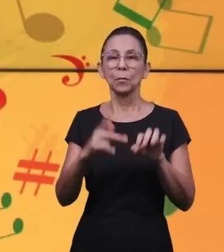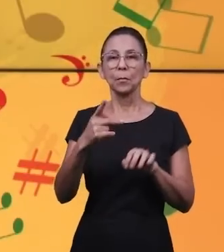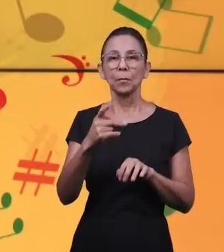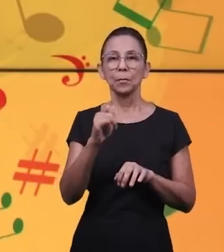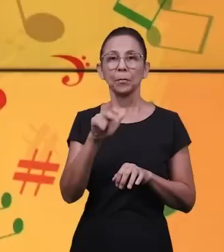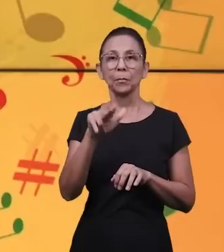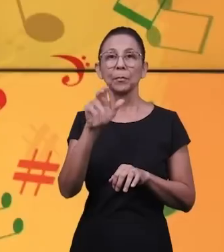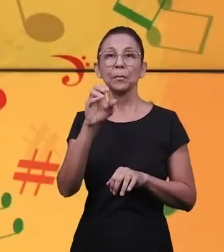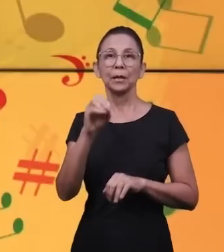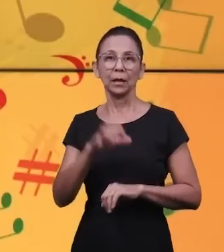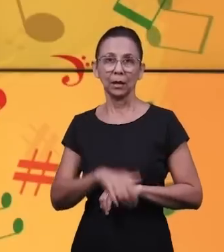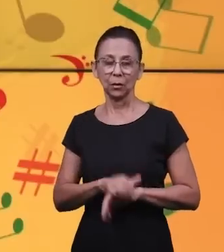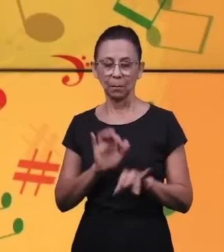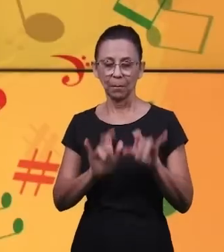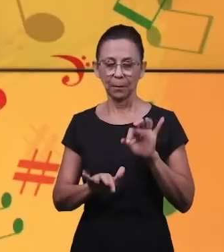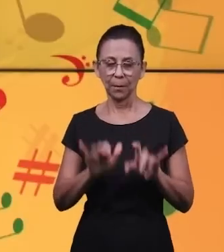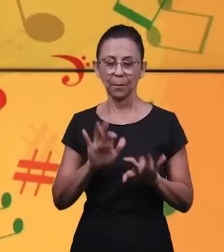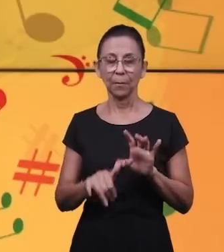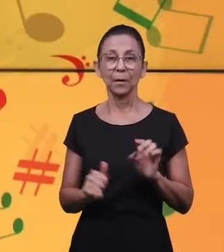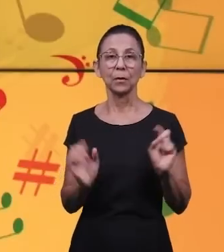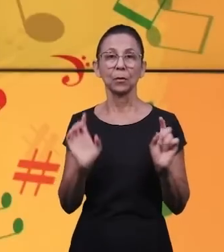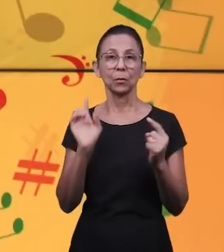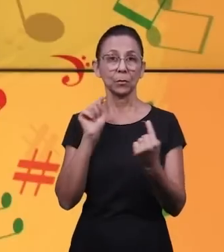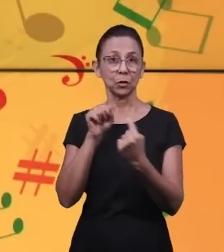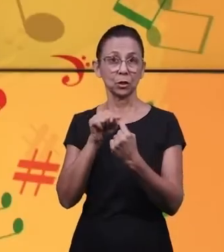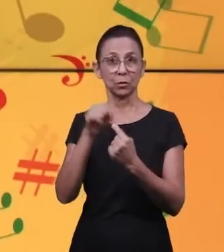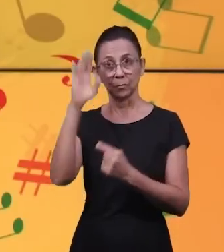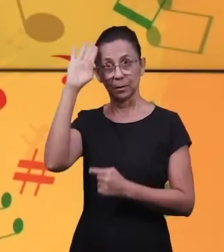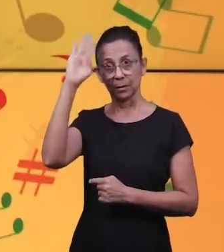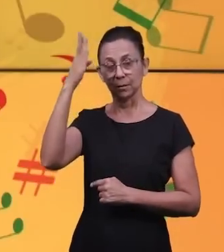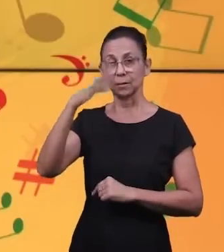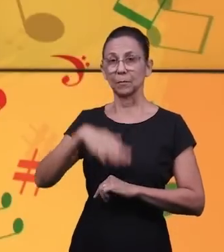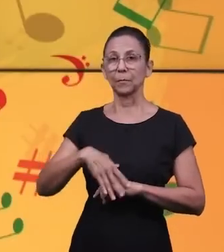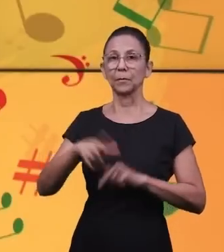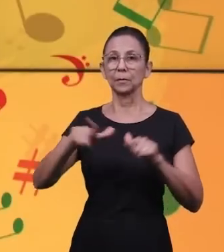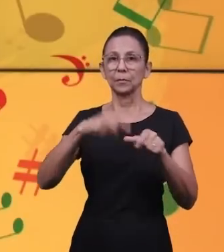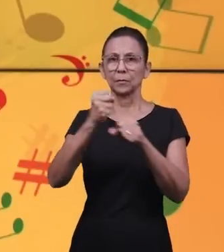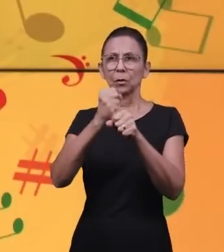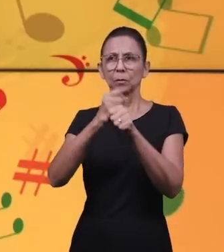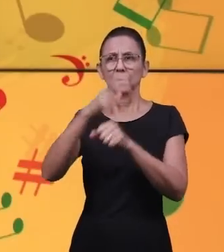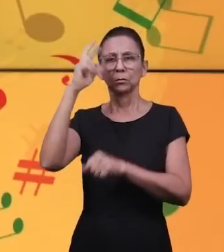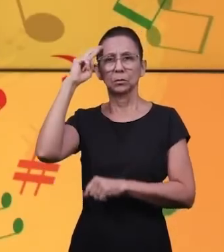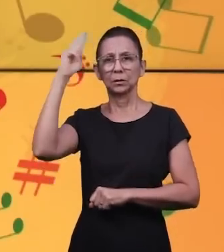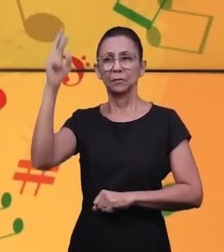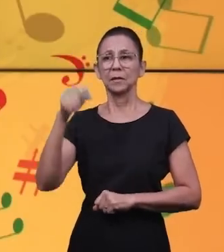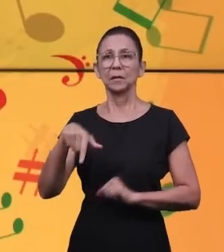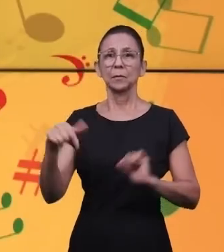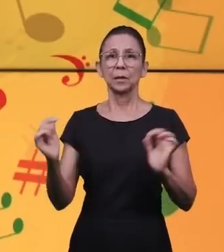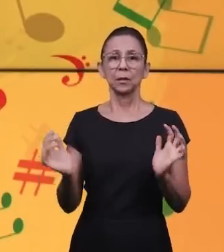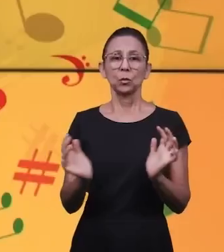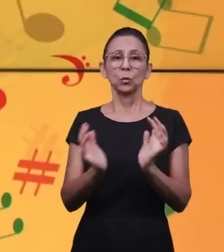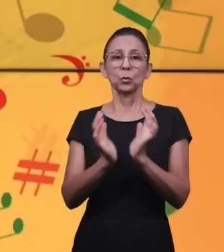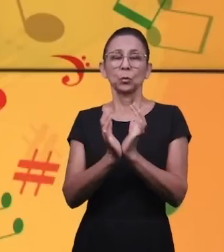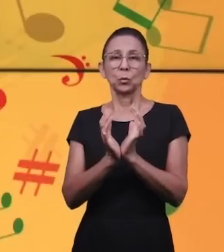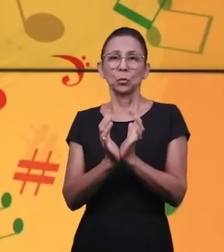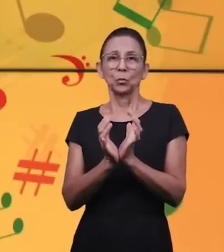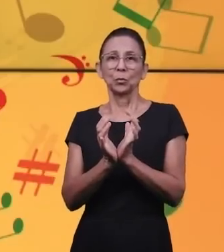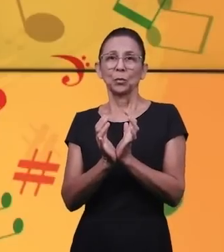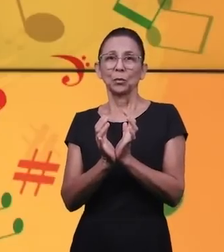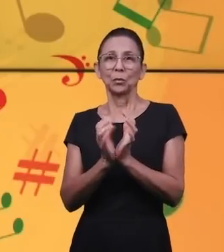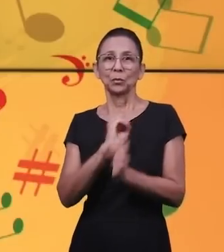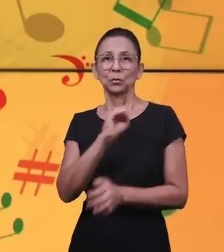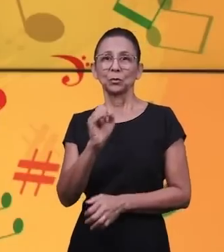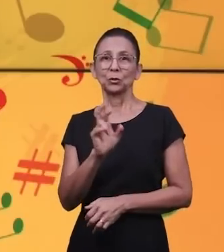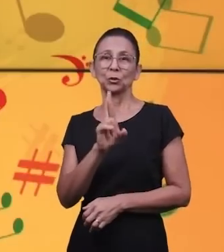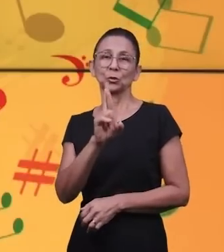seu objetivo principal é fazer a obra do Senhor. Ela também participa da Orquestra Júnior Perfeito